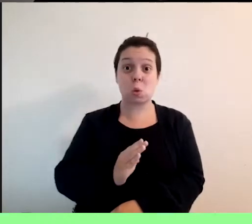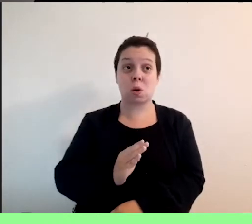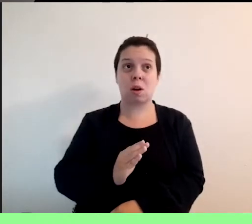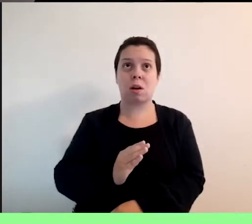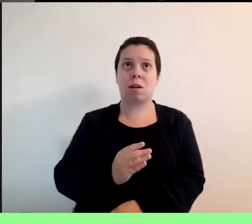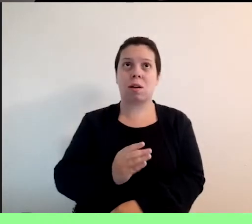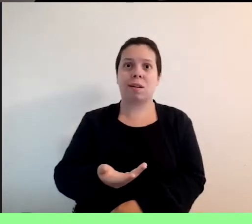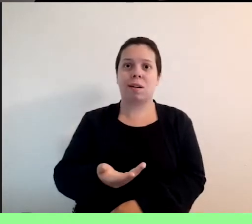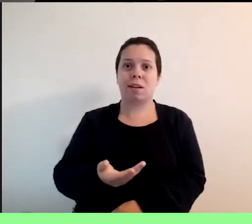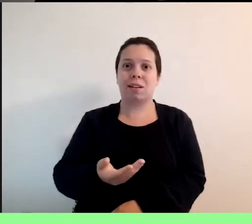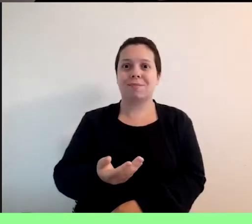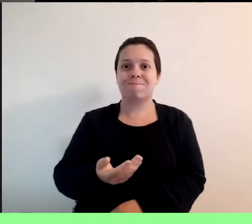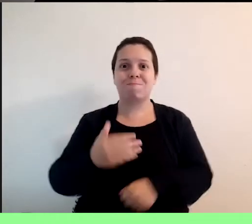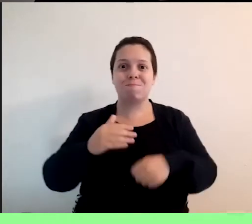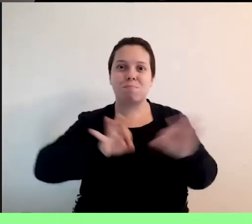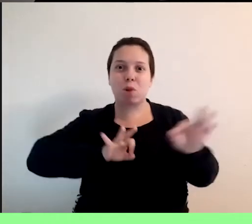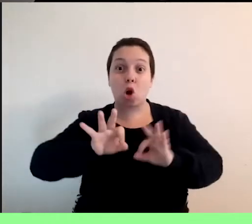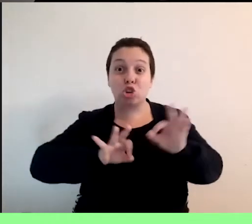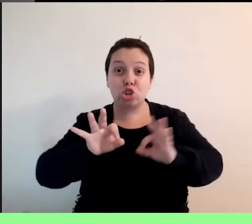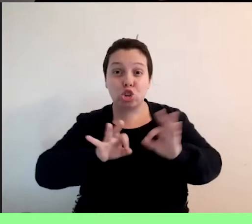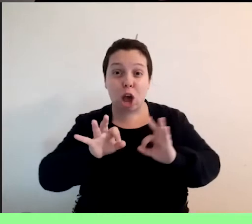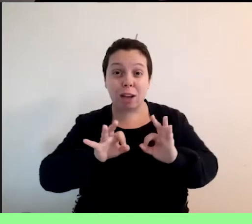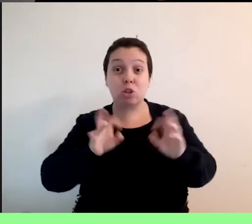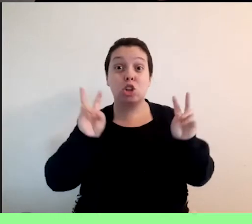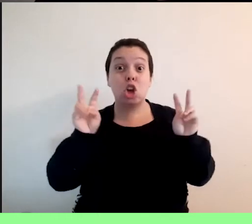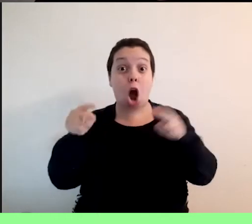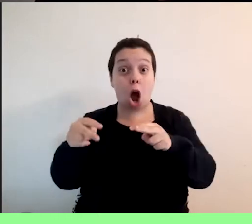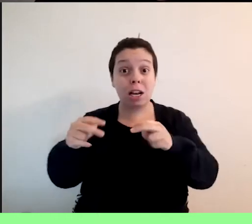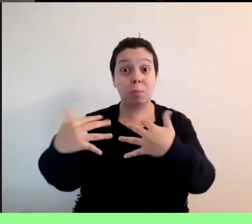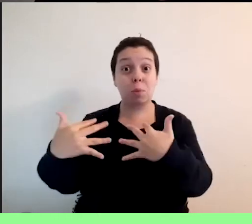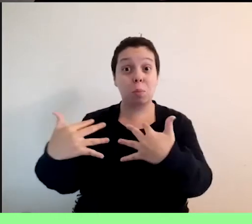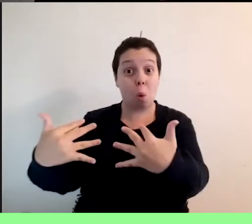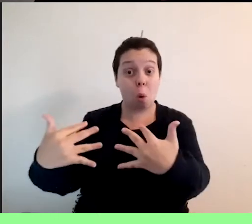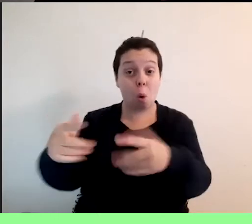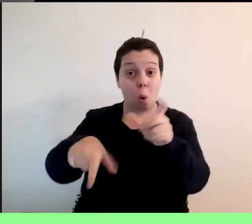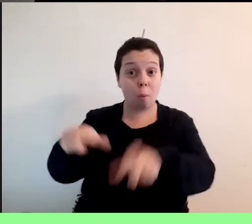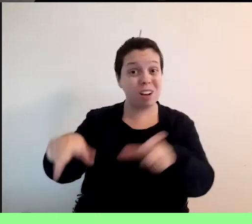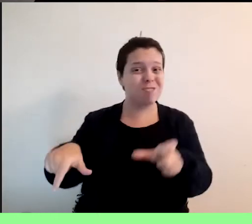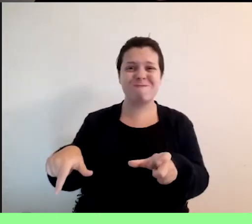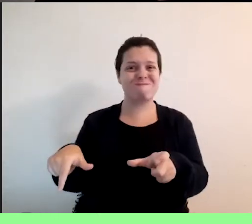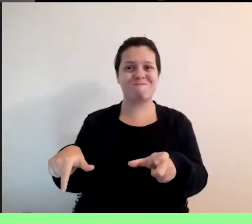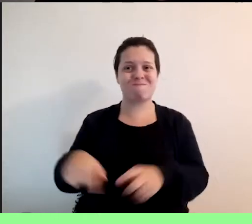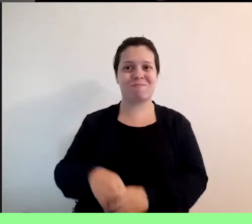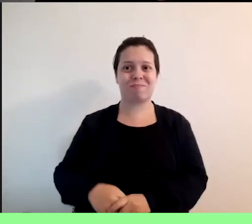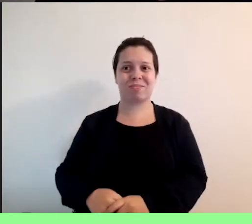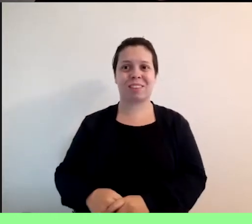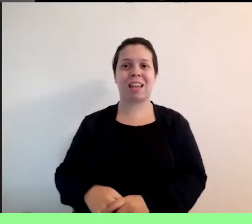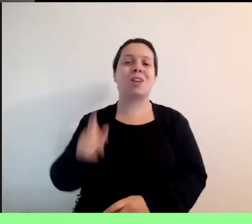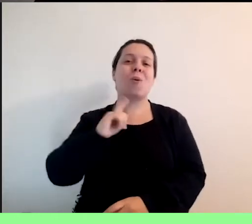iniciativas que olhem para esse público, que olhem dessa forma, né, na verdade. Não para o público, mas